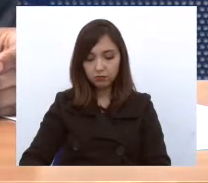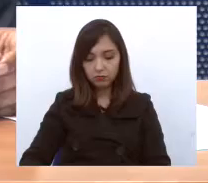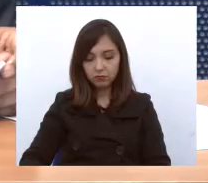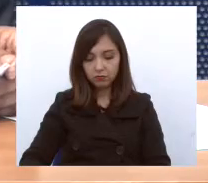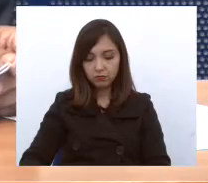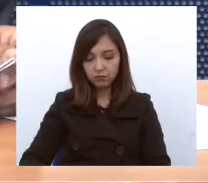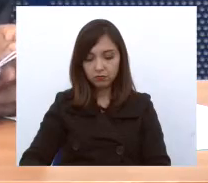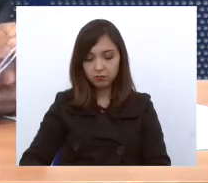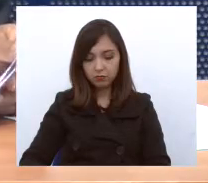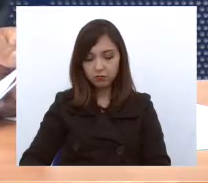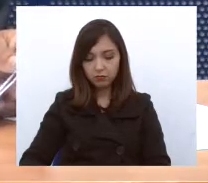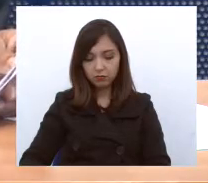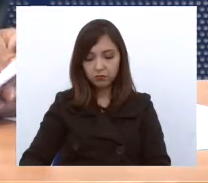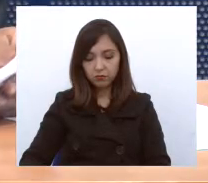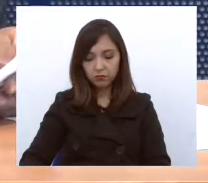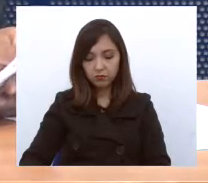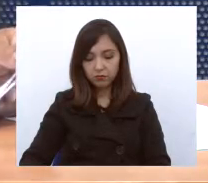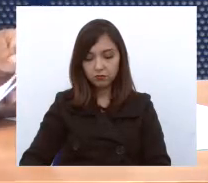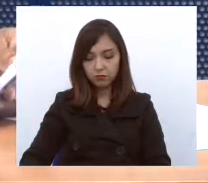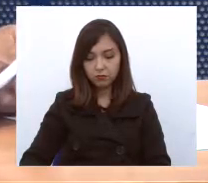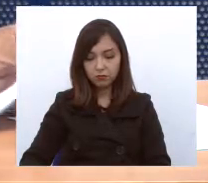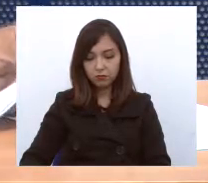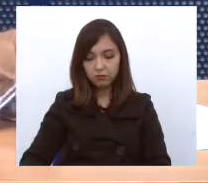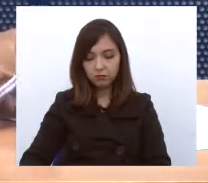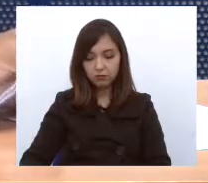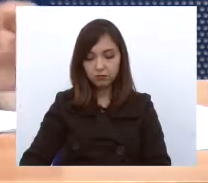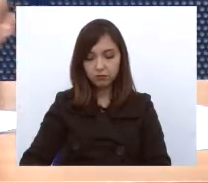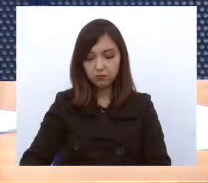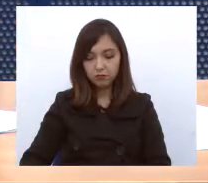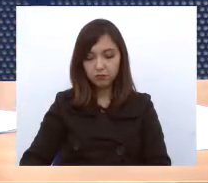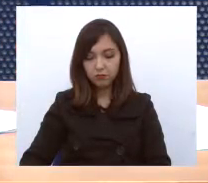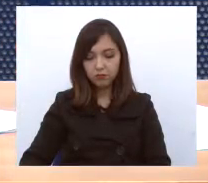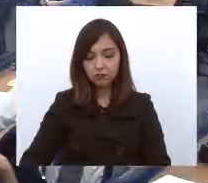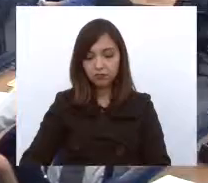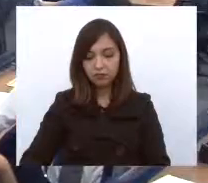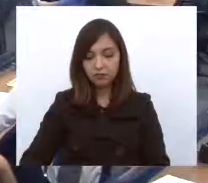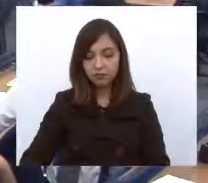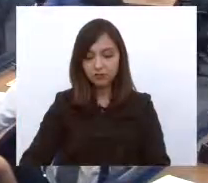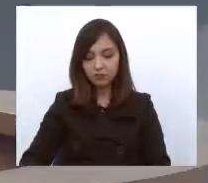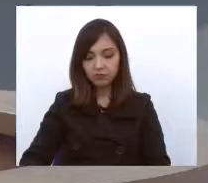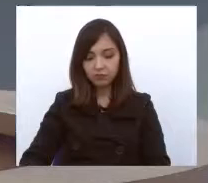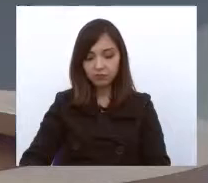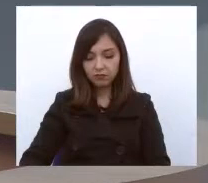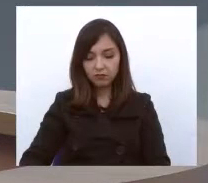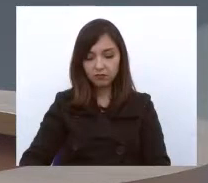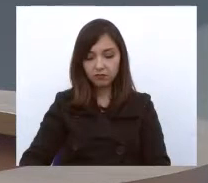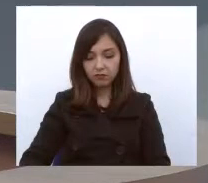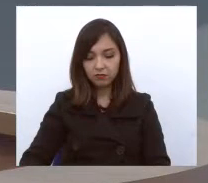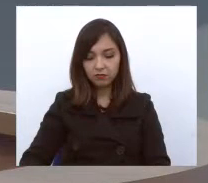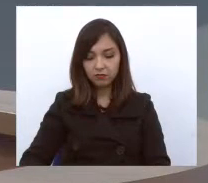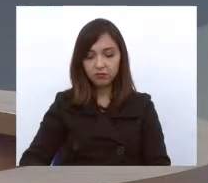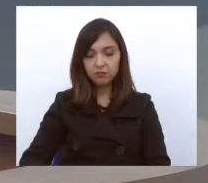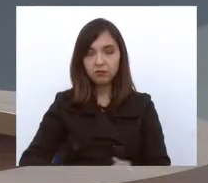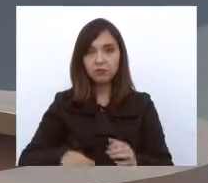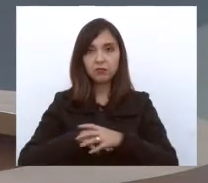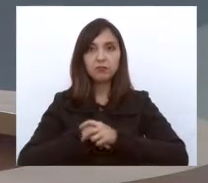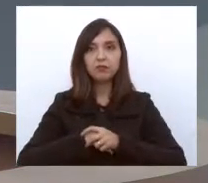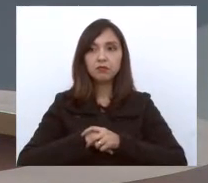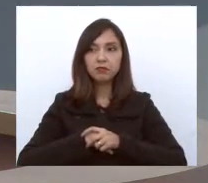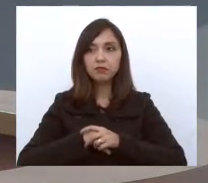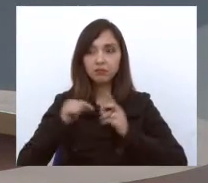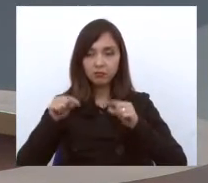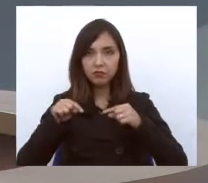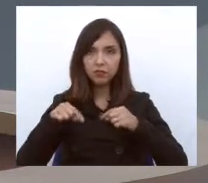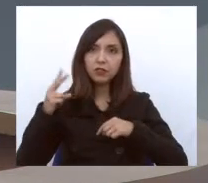presidente? Questão de ordem? Sim. Posso? Pode. Muito obrigado. Obrigado. Senhor presidente, é muito bem colocado pelo